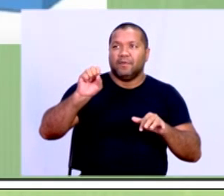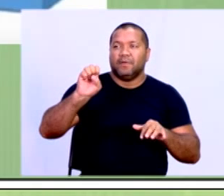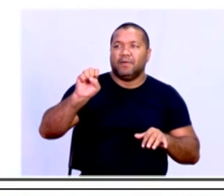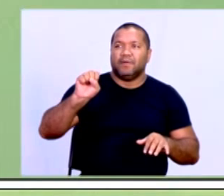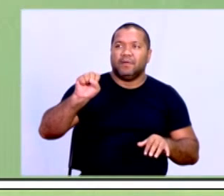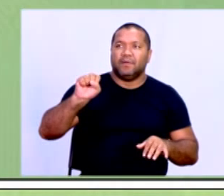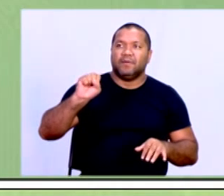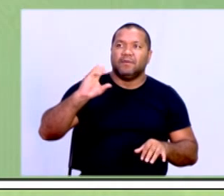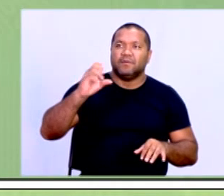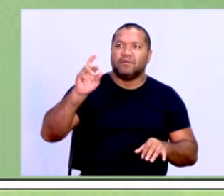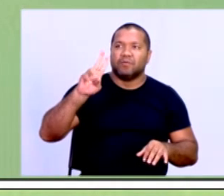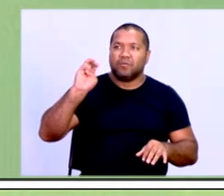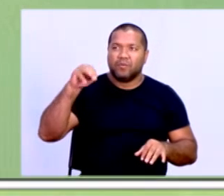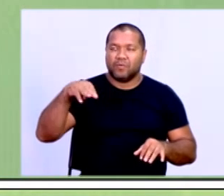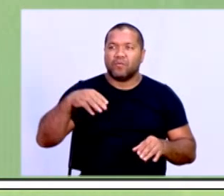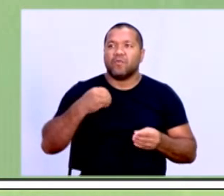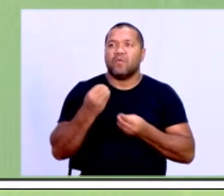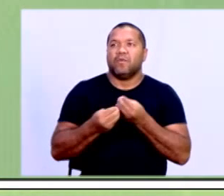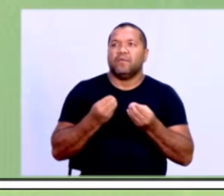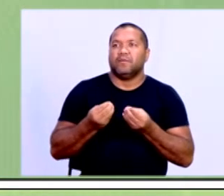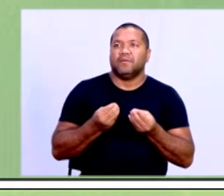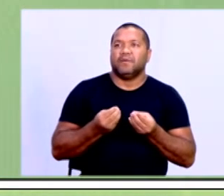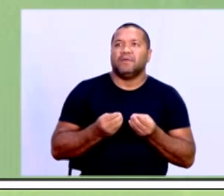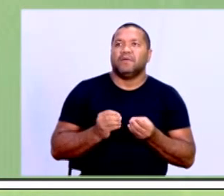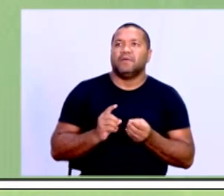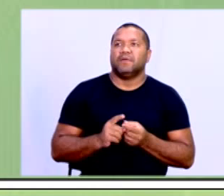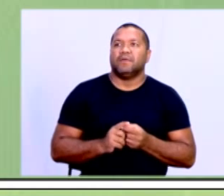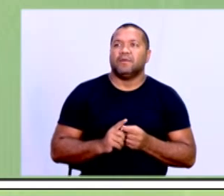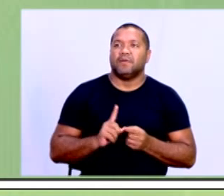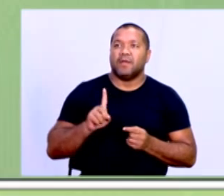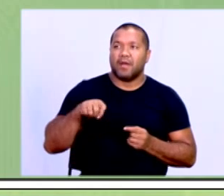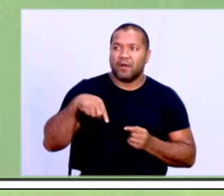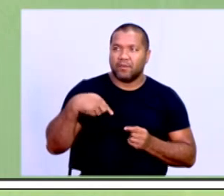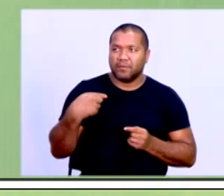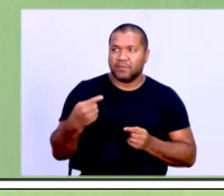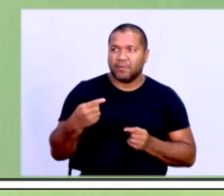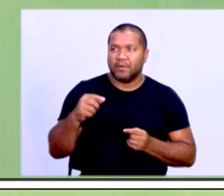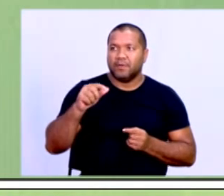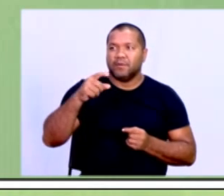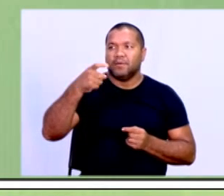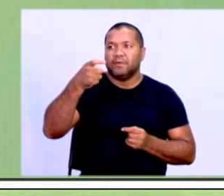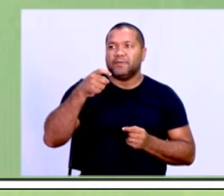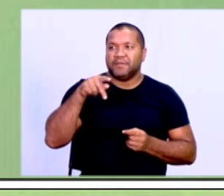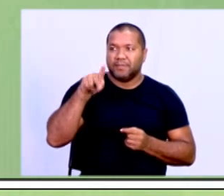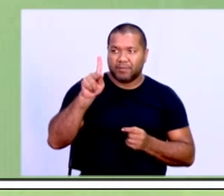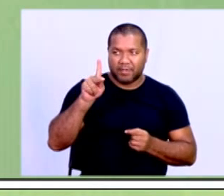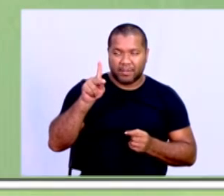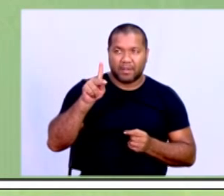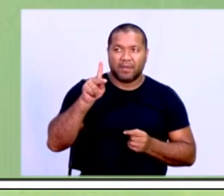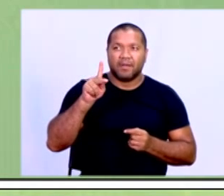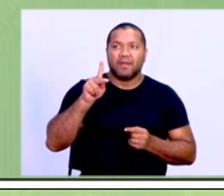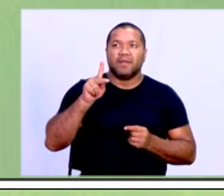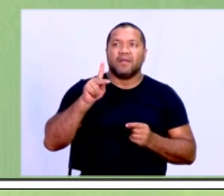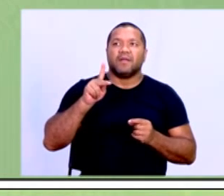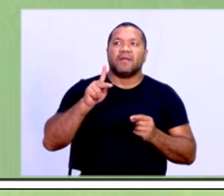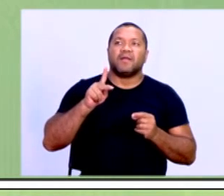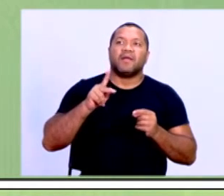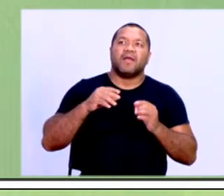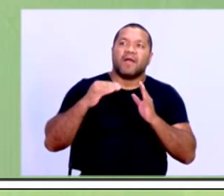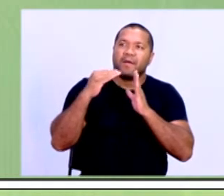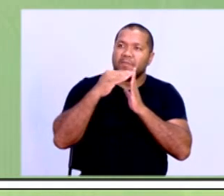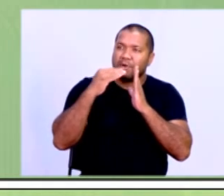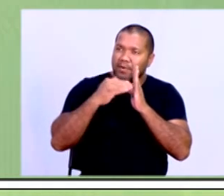funciona. E a última técnica nossa é a programação